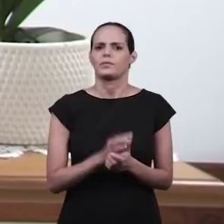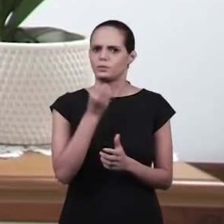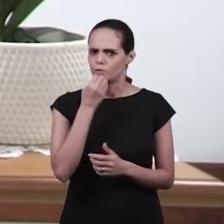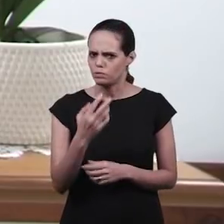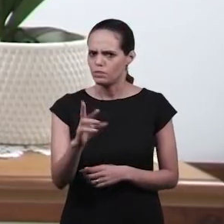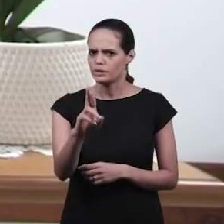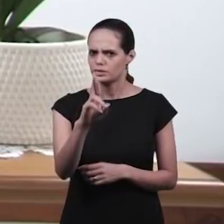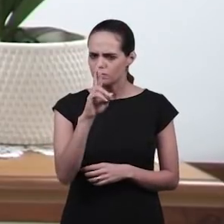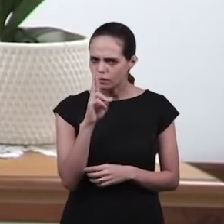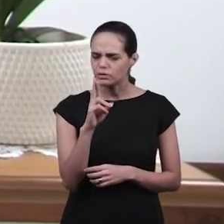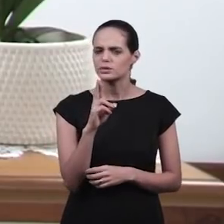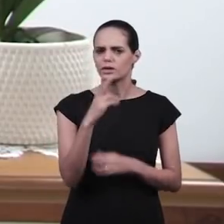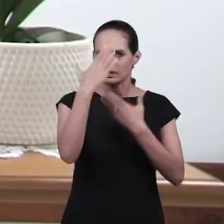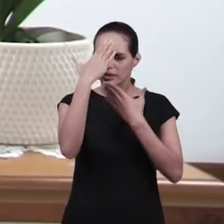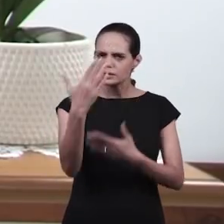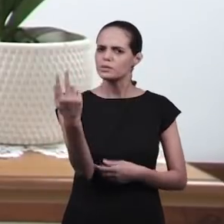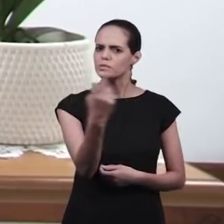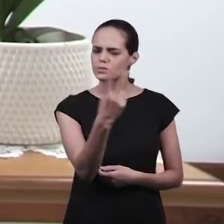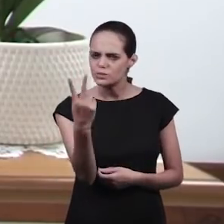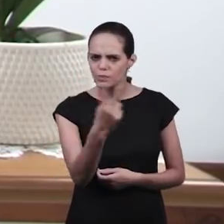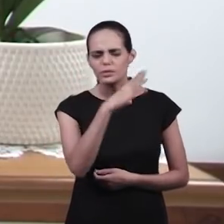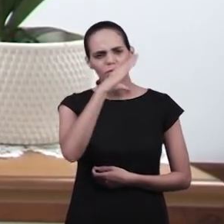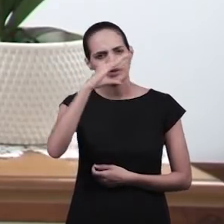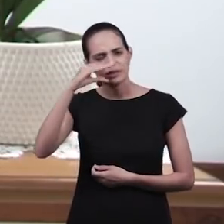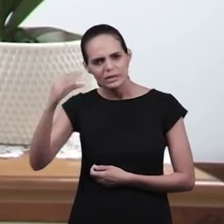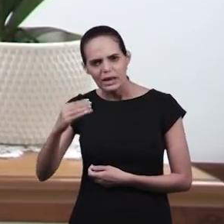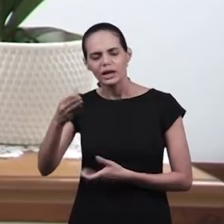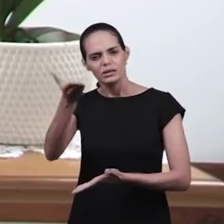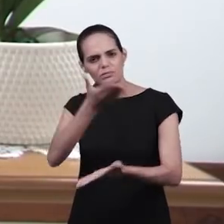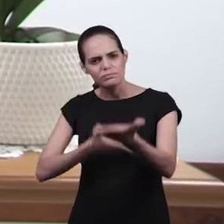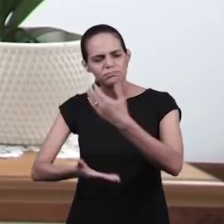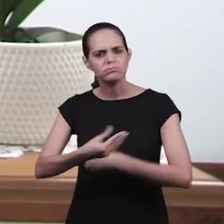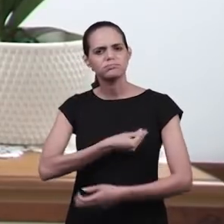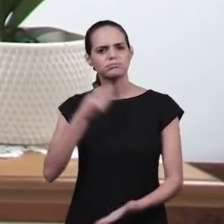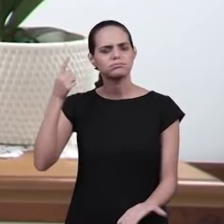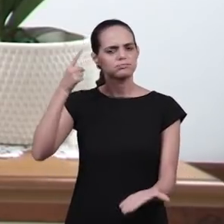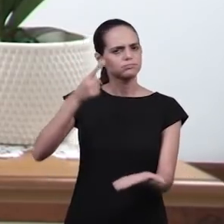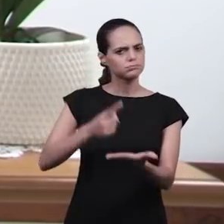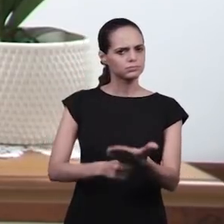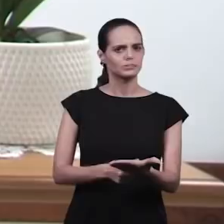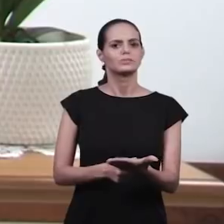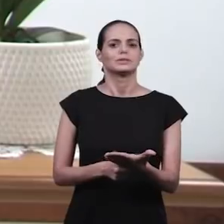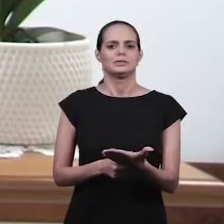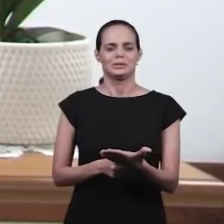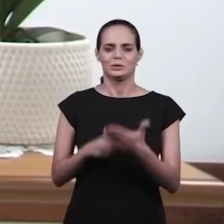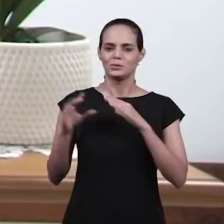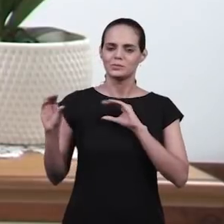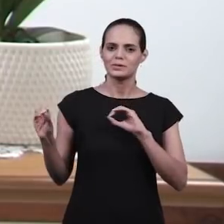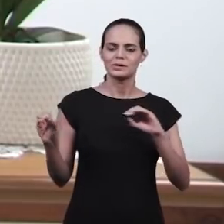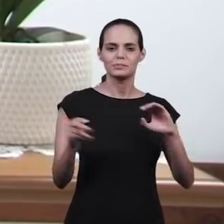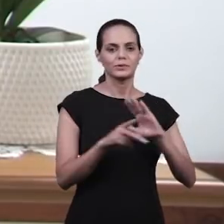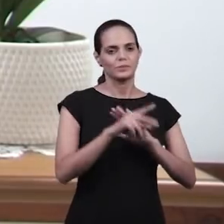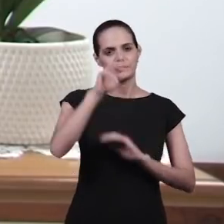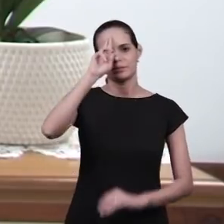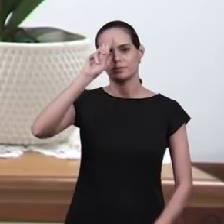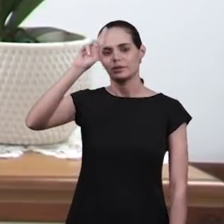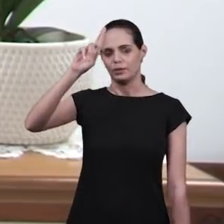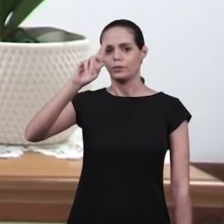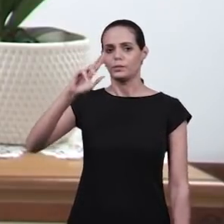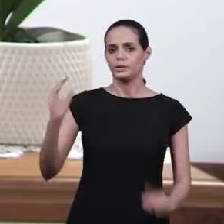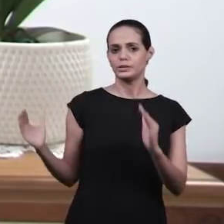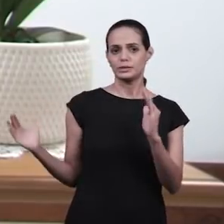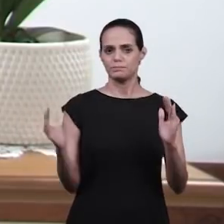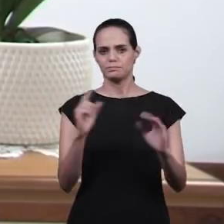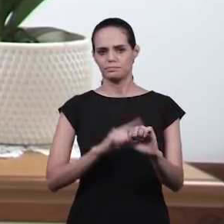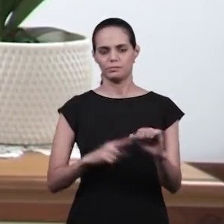então ao Otávio, a Stephanie pela participação, vendo os adolescentes tão comprometidos com os ensinamentos